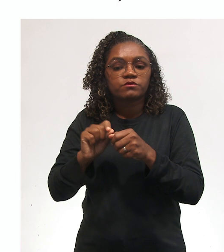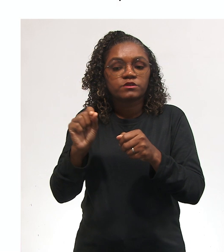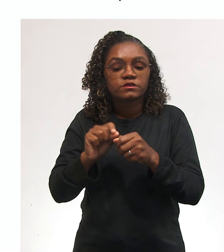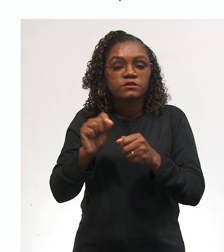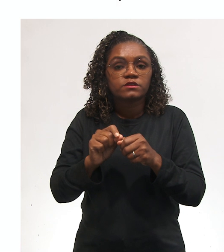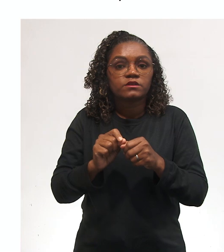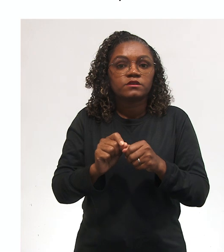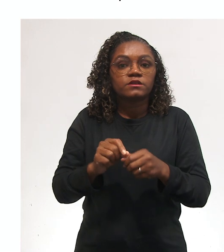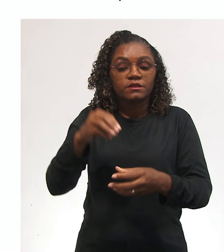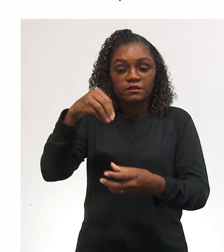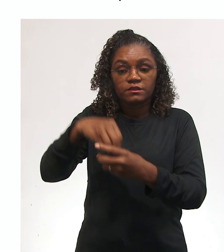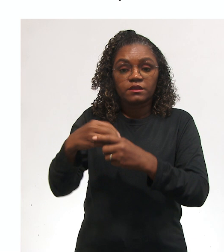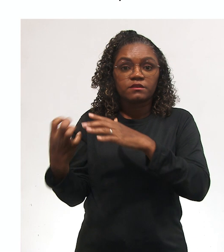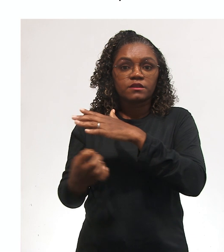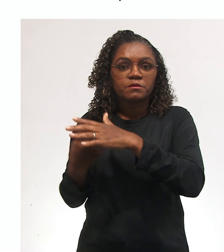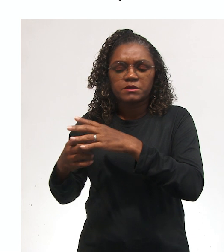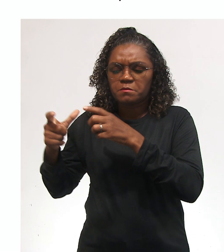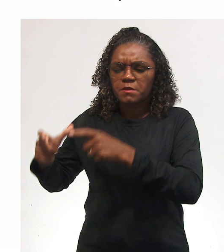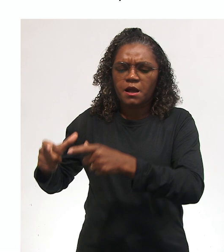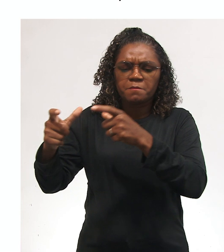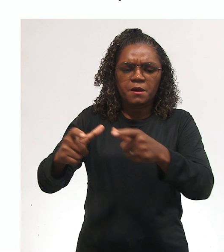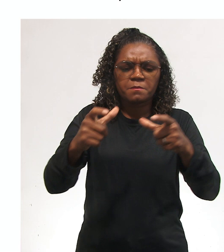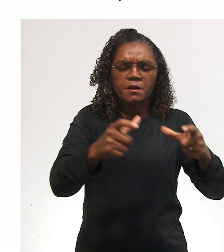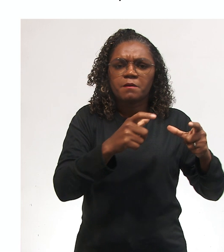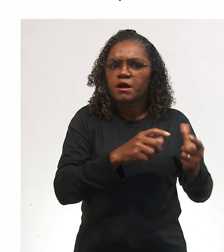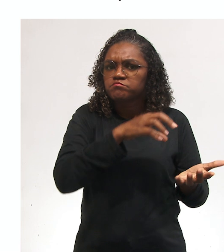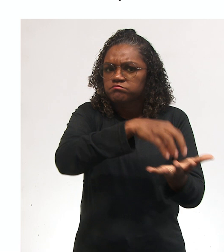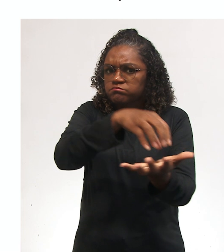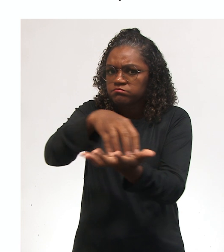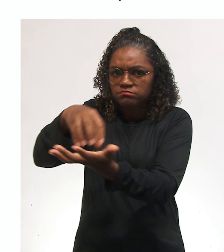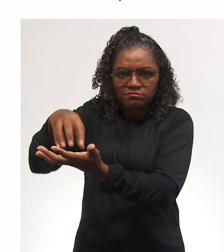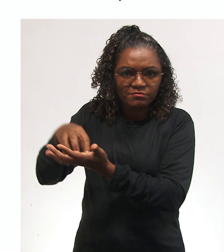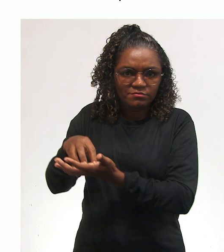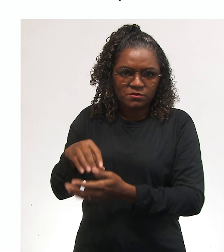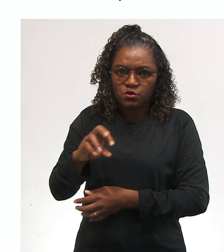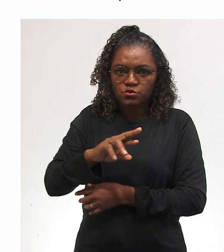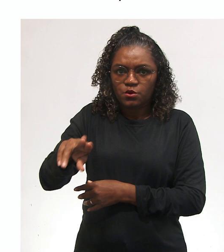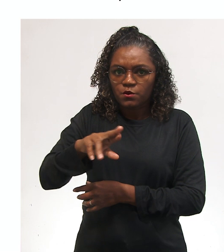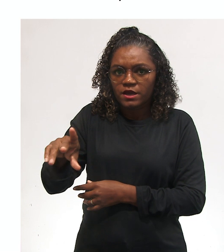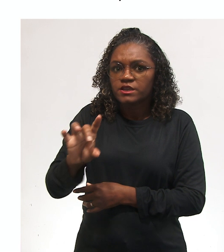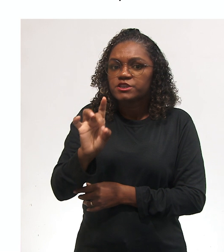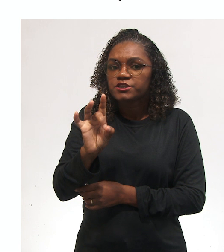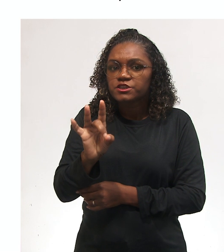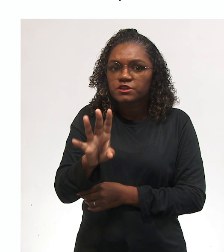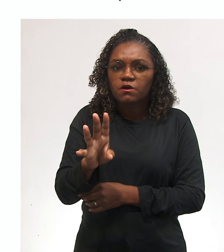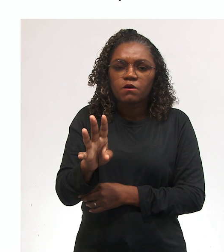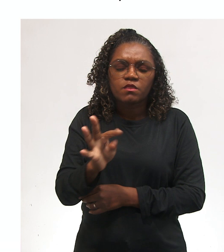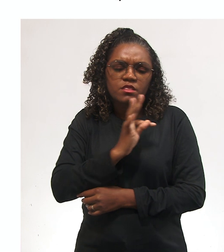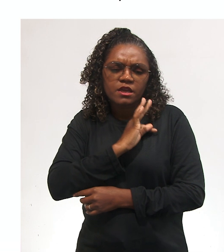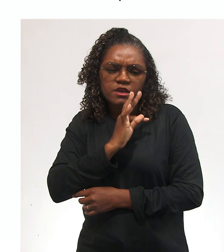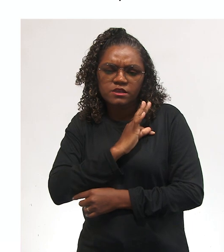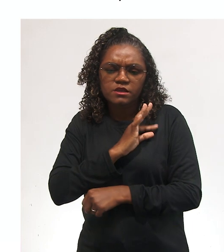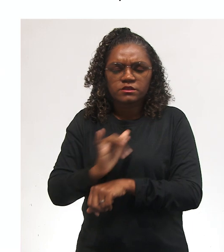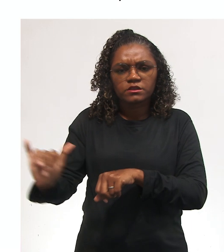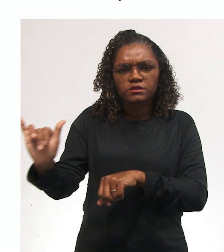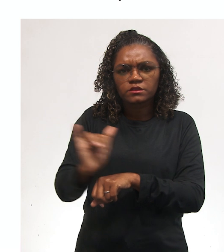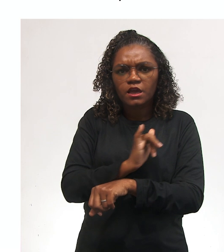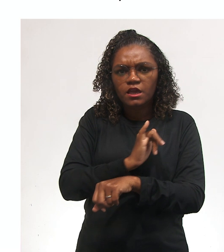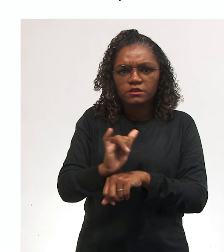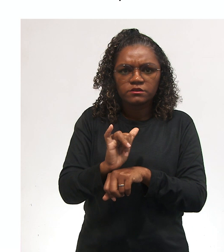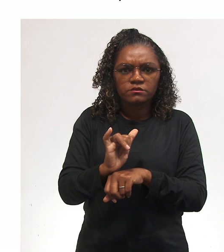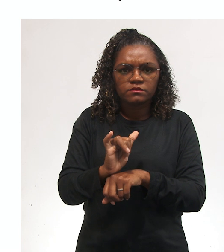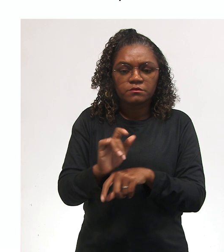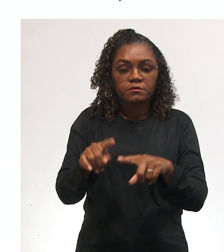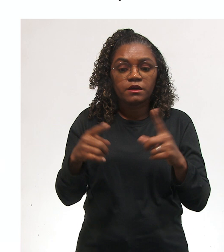os processos organizacionais. Então, a qualidade não é mais somente uma questão de técnica, é